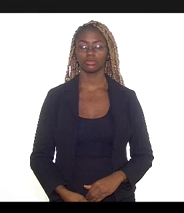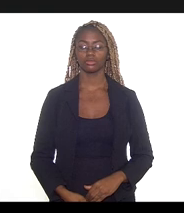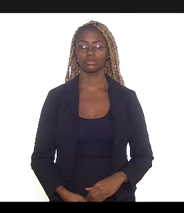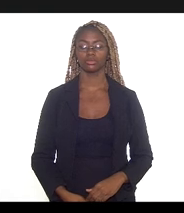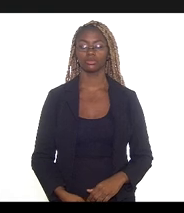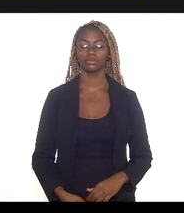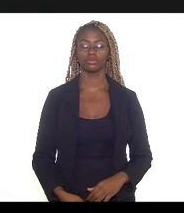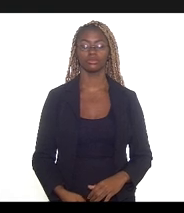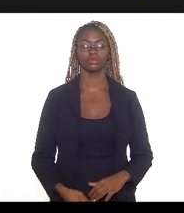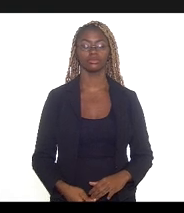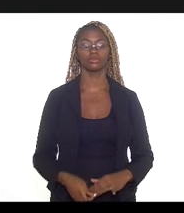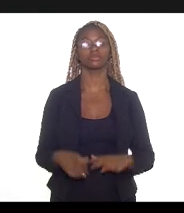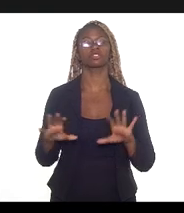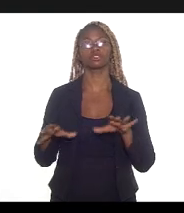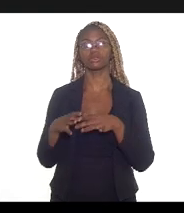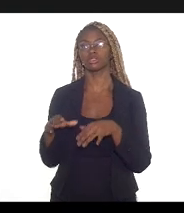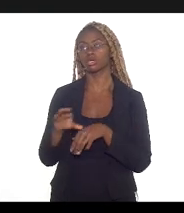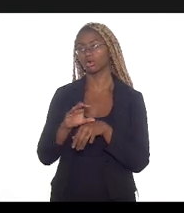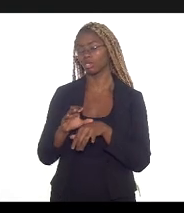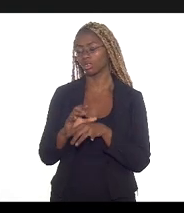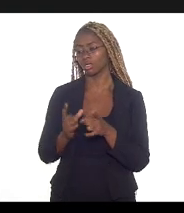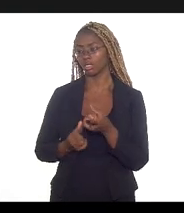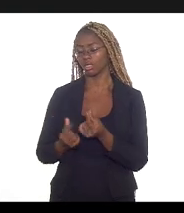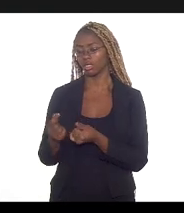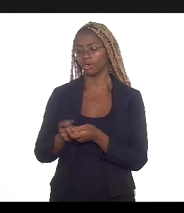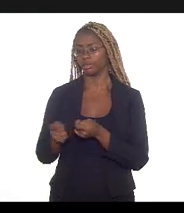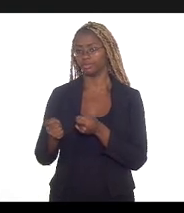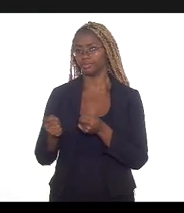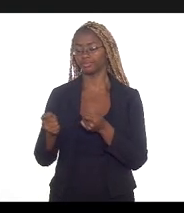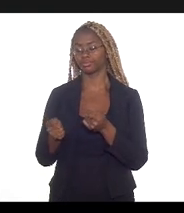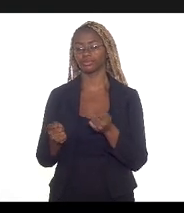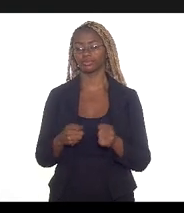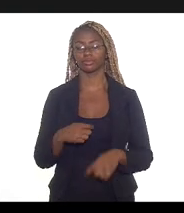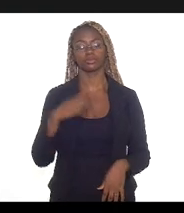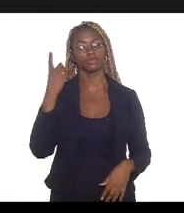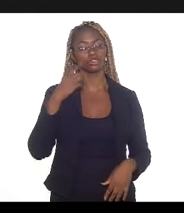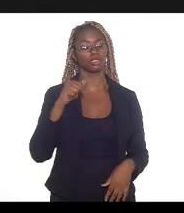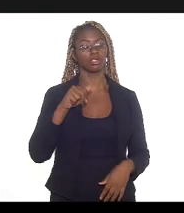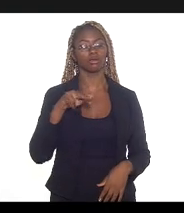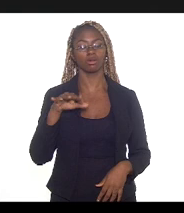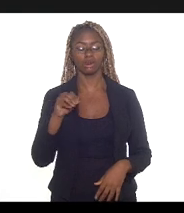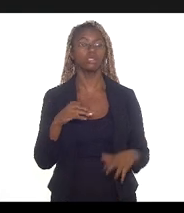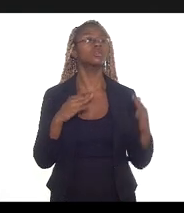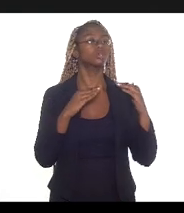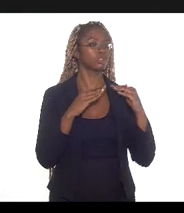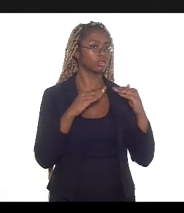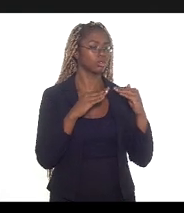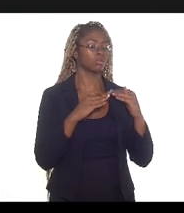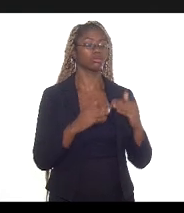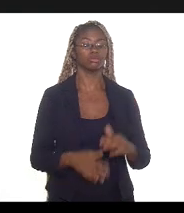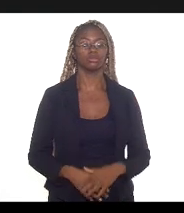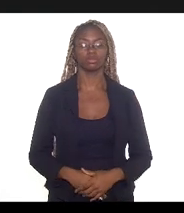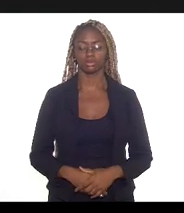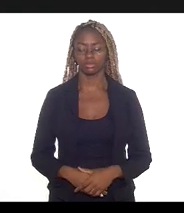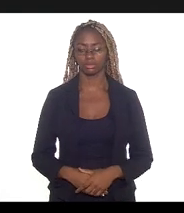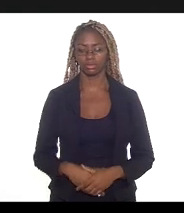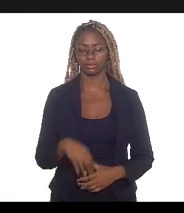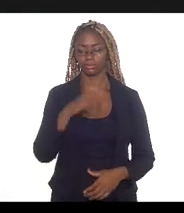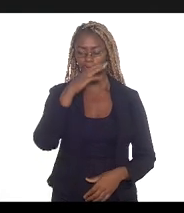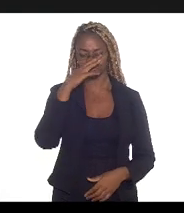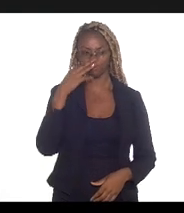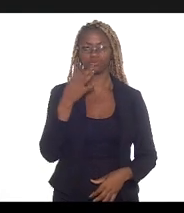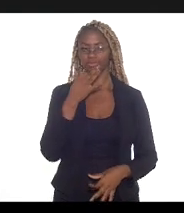Pela Comissão de Orçamento, deputado Márcio Canella. Favorável, senhor presidente. com os